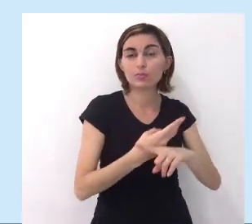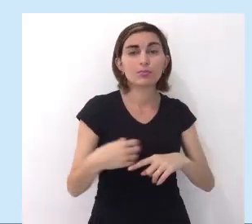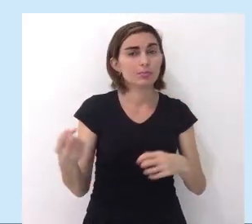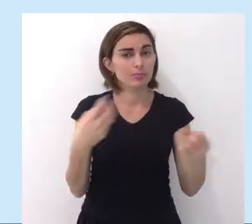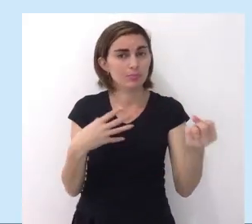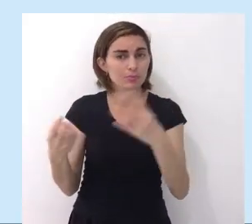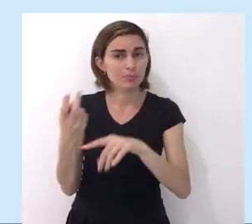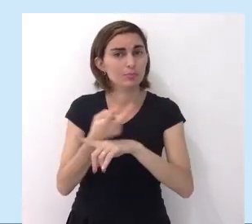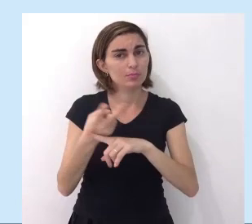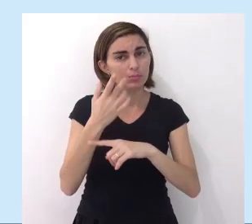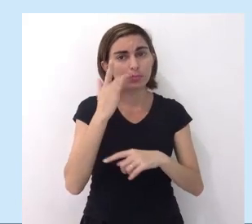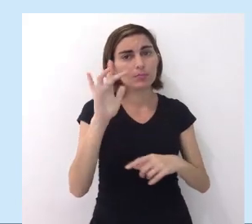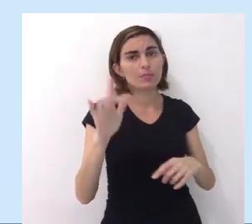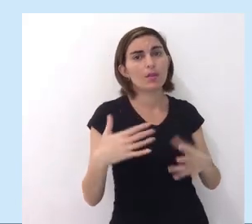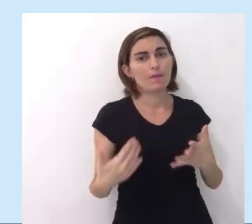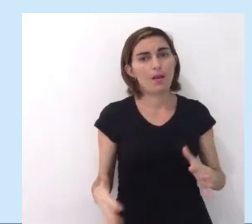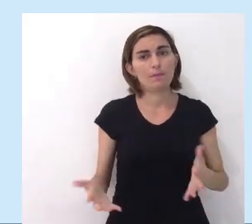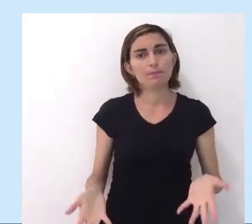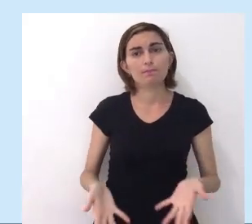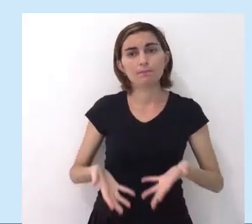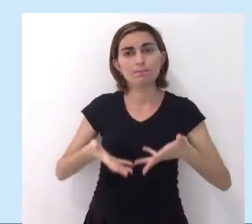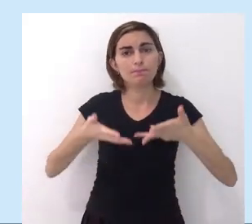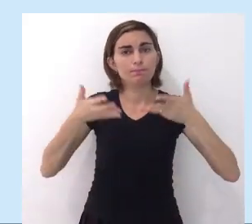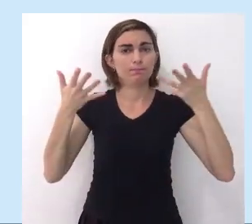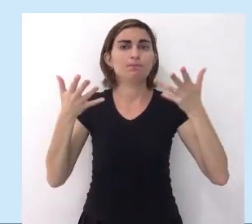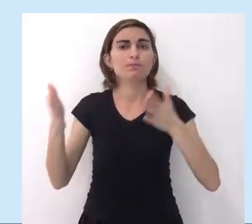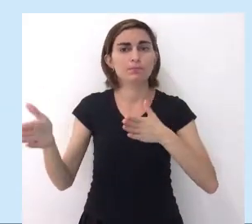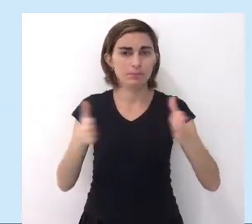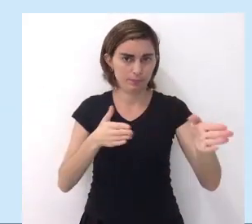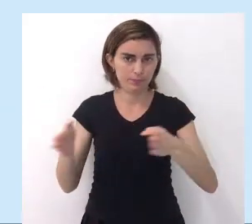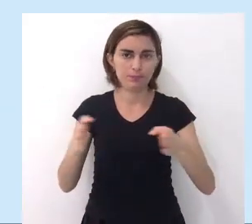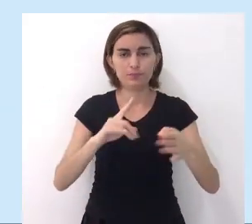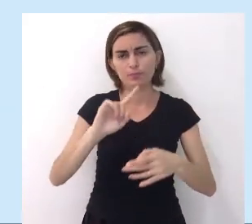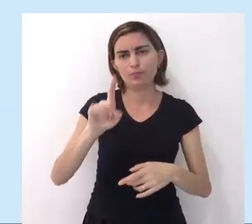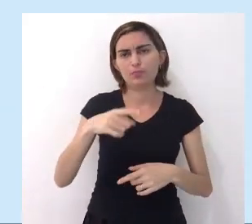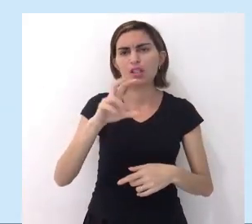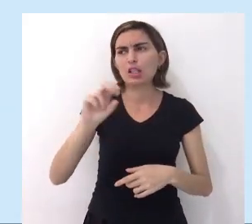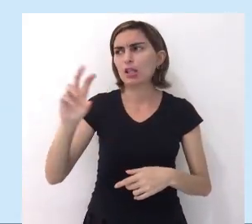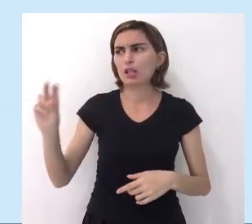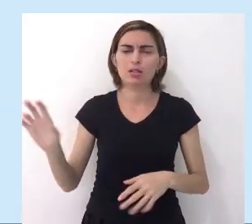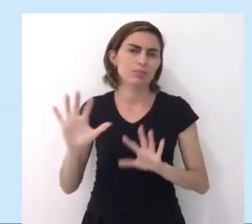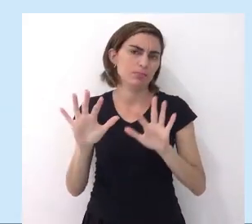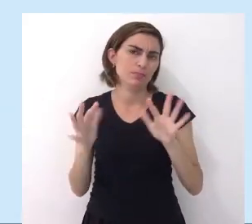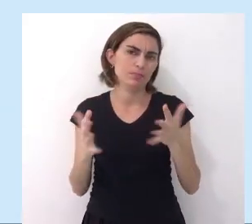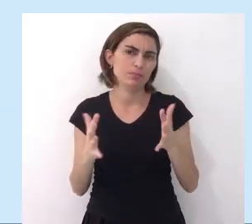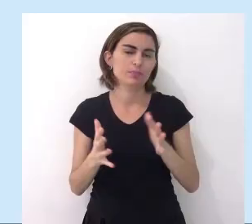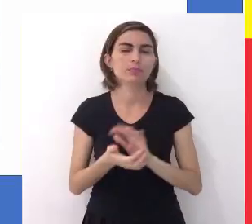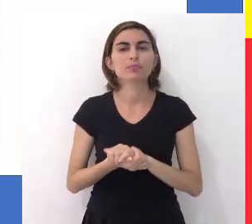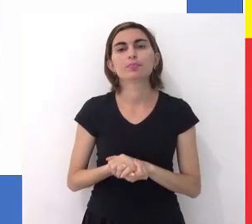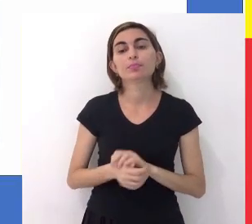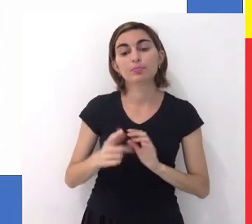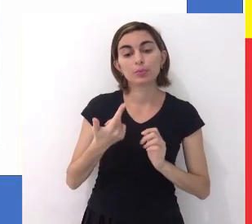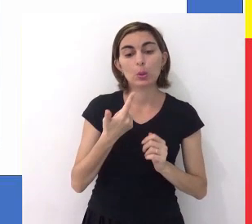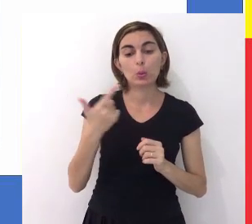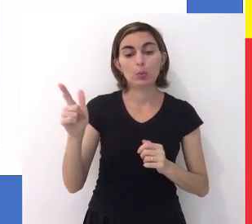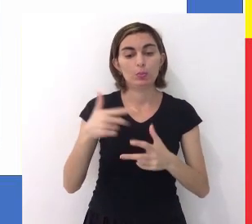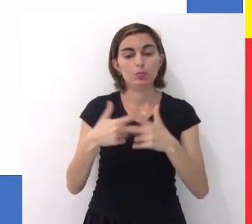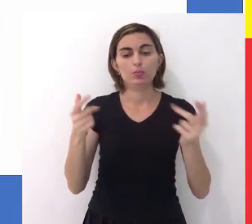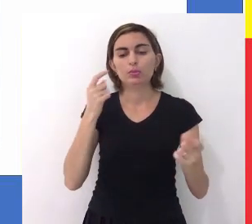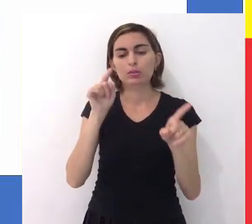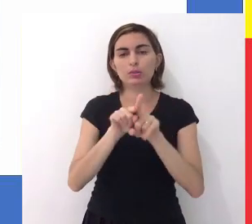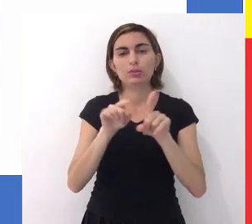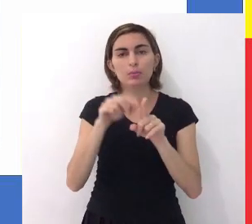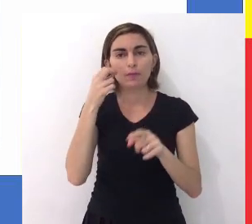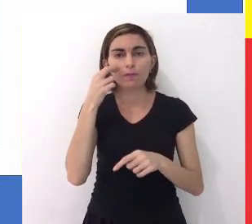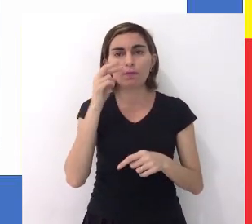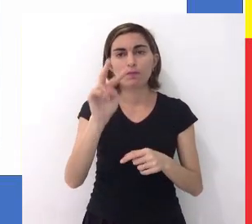e buscando ouro, eles vão estar em alta aí nesse período aí de 1500, tá? Uma outra coisa também que a gente vai